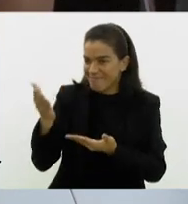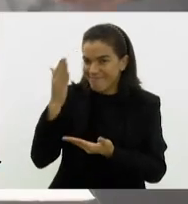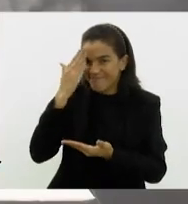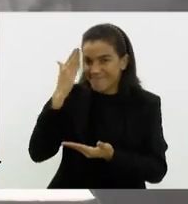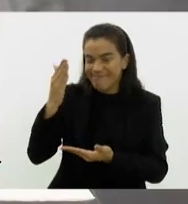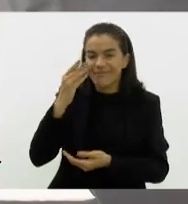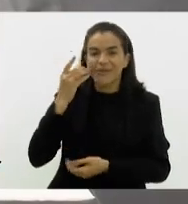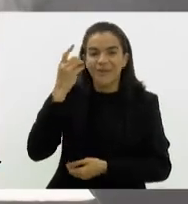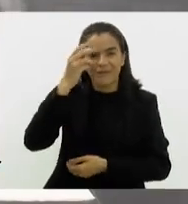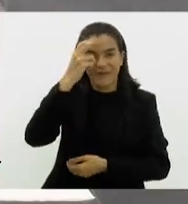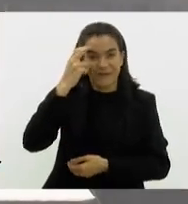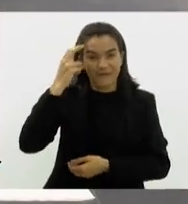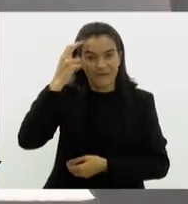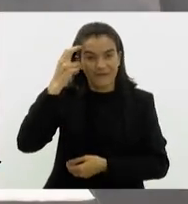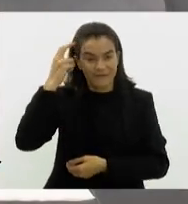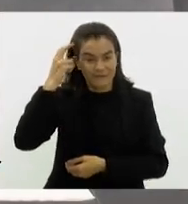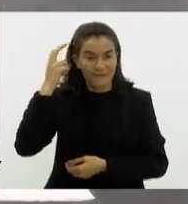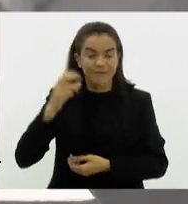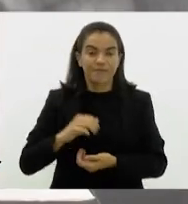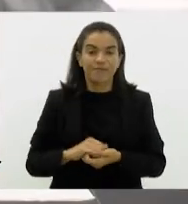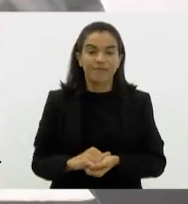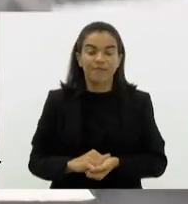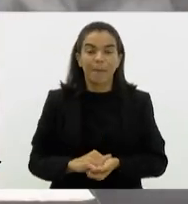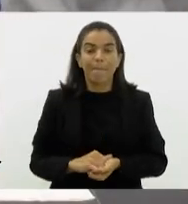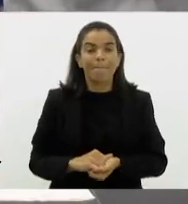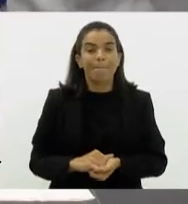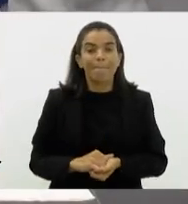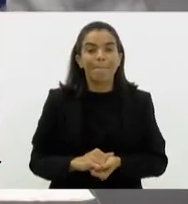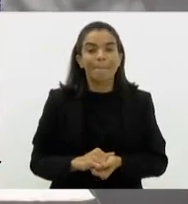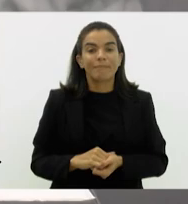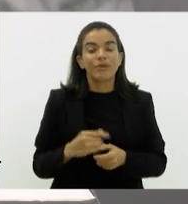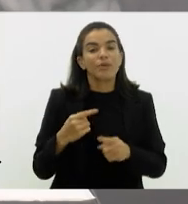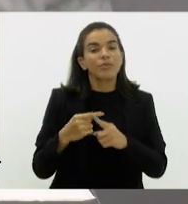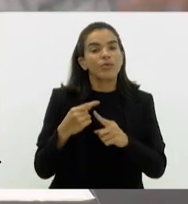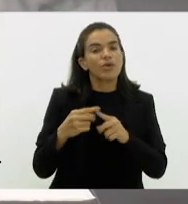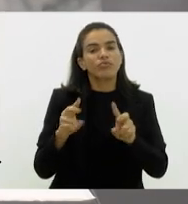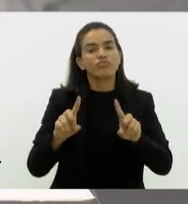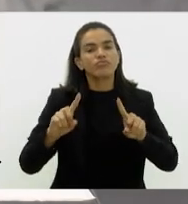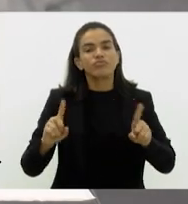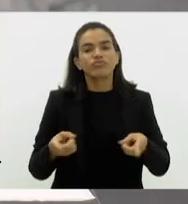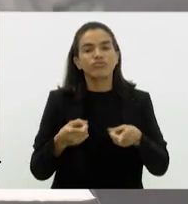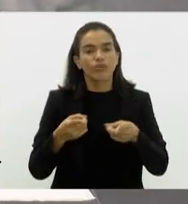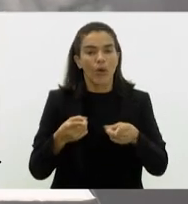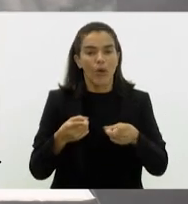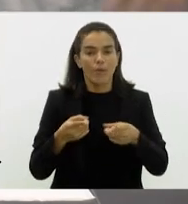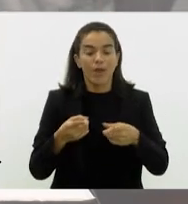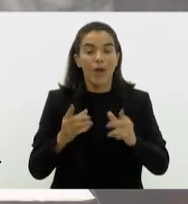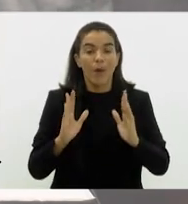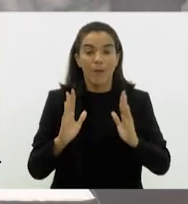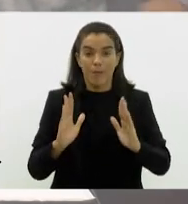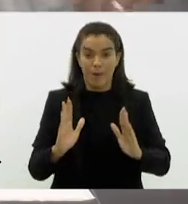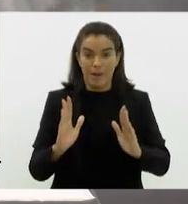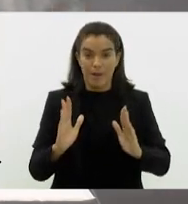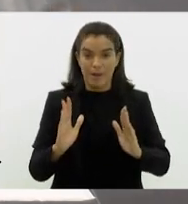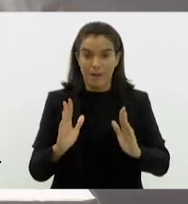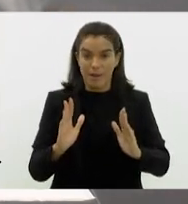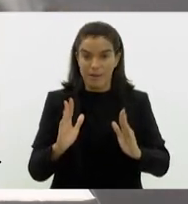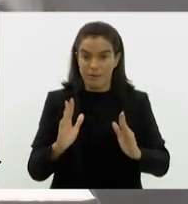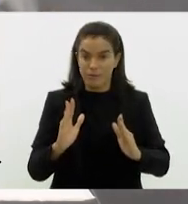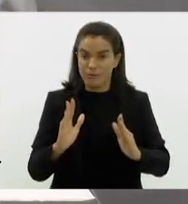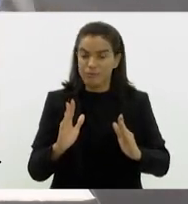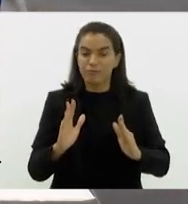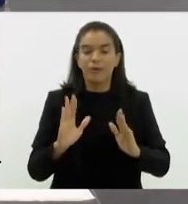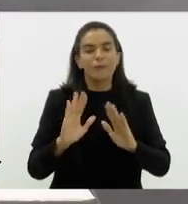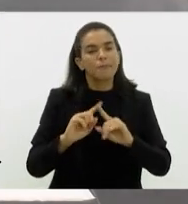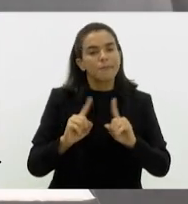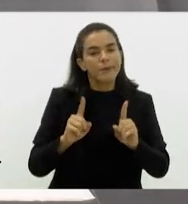decisão que eu cantei aqui, na verdade, ela diz respeito ao prazo fixando, mas se a